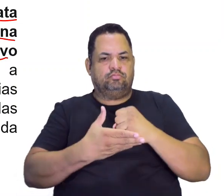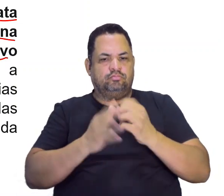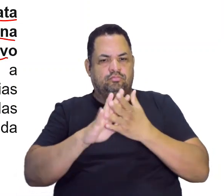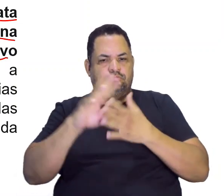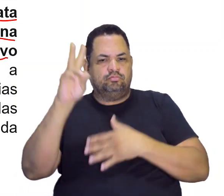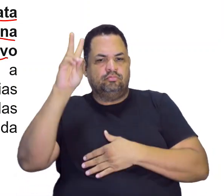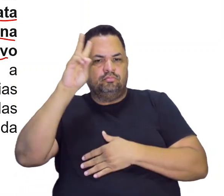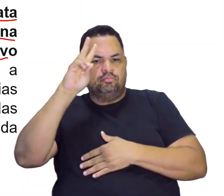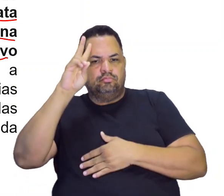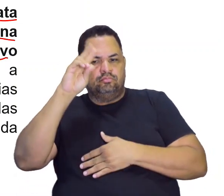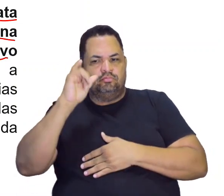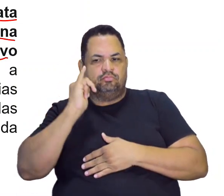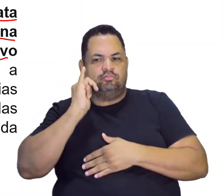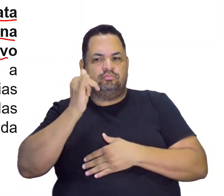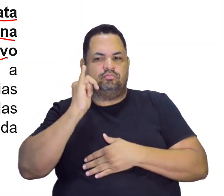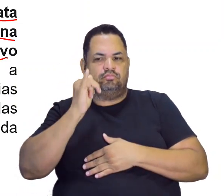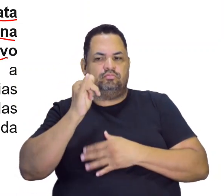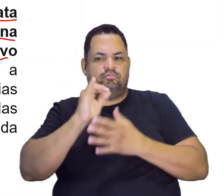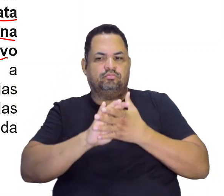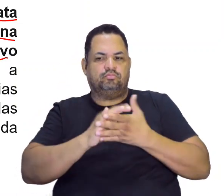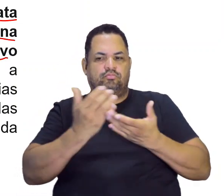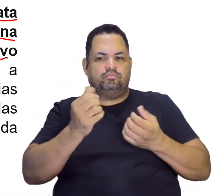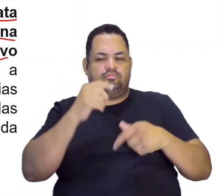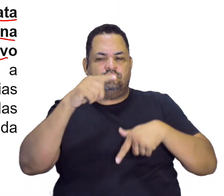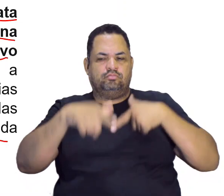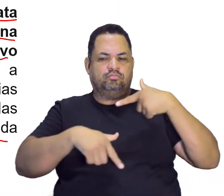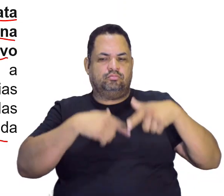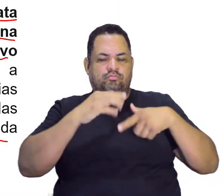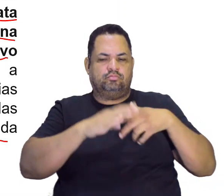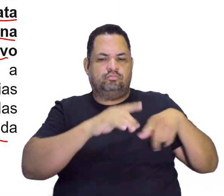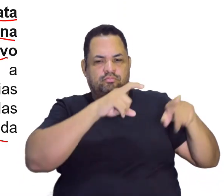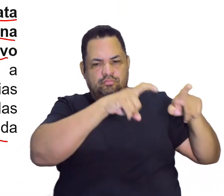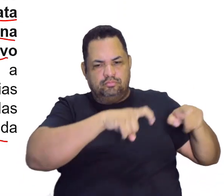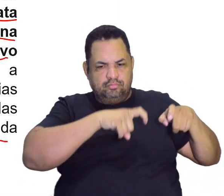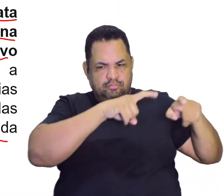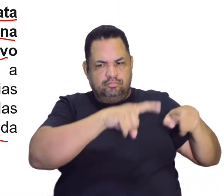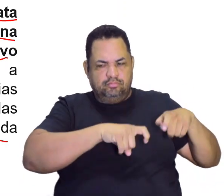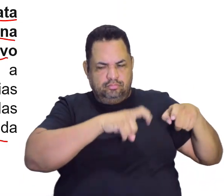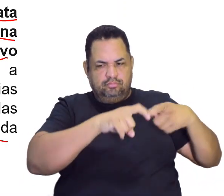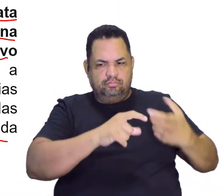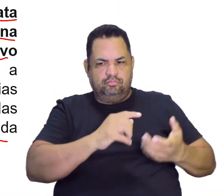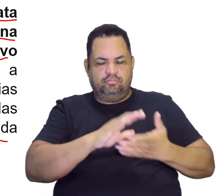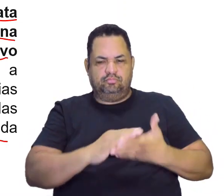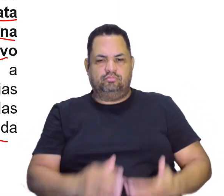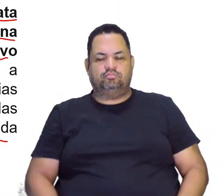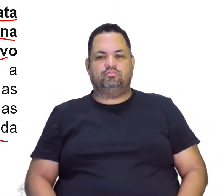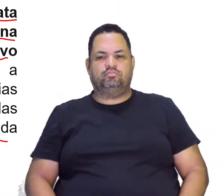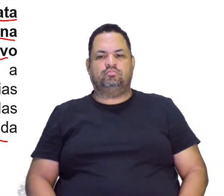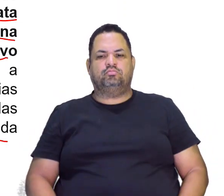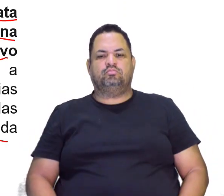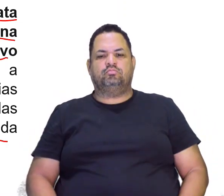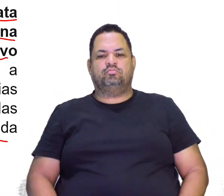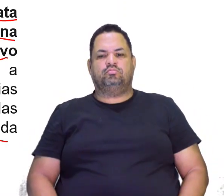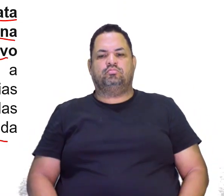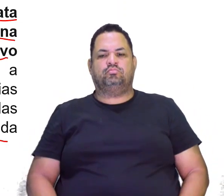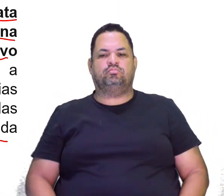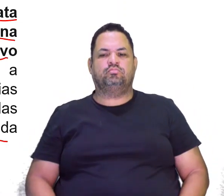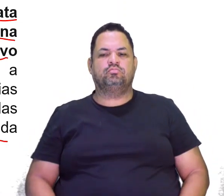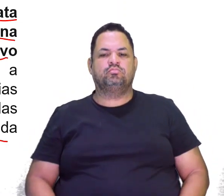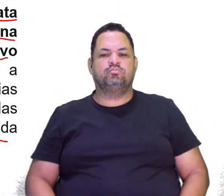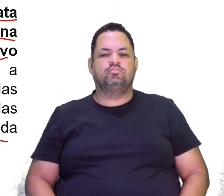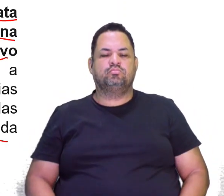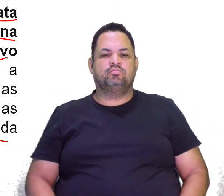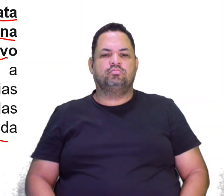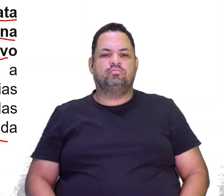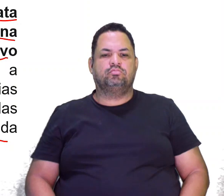histórias contadas pelas empregadas da Fazenda as negras que trabalhavam lá na fazenda do dos pais